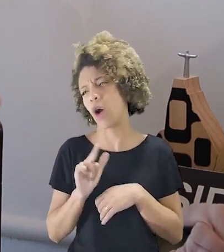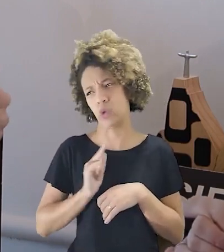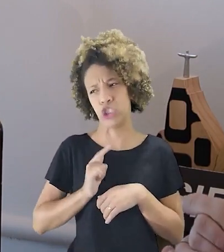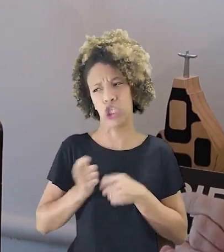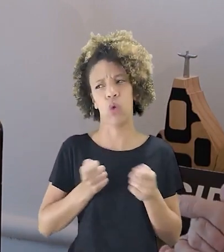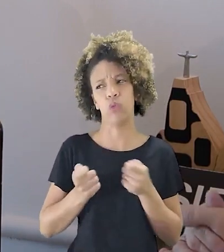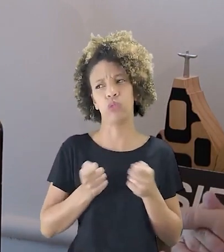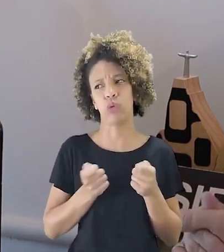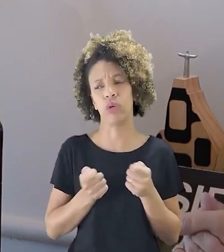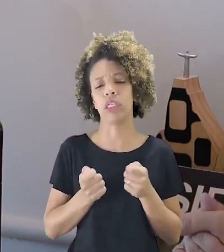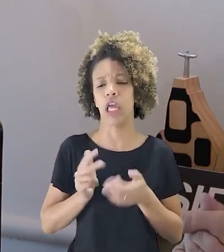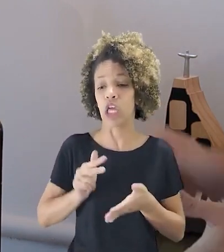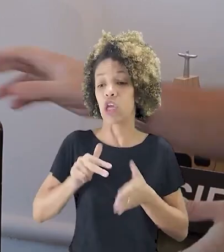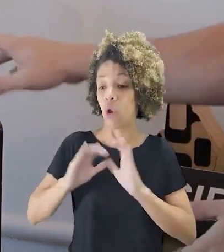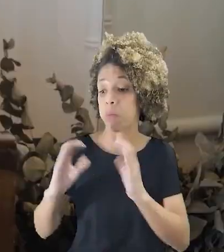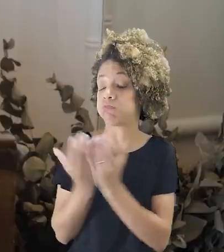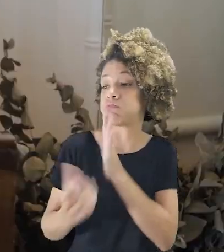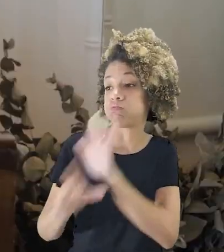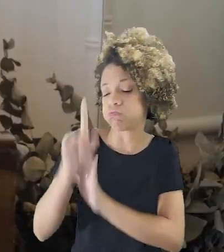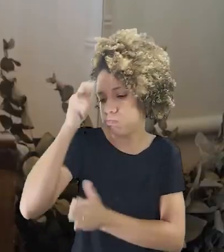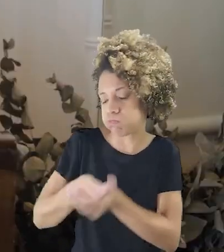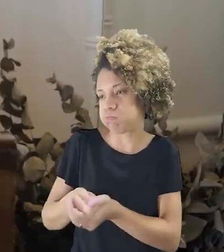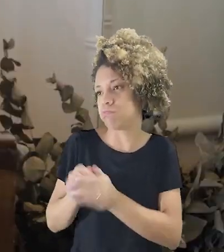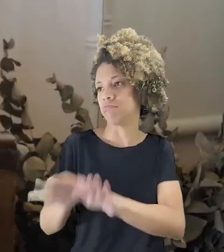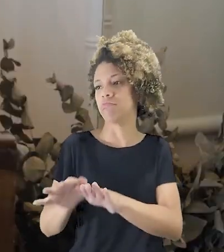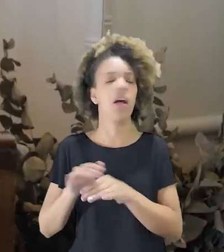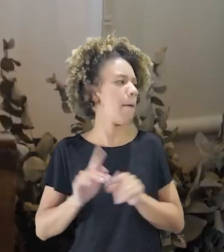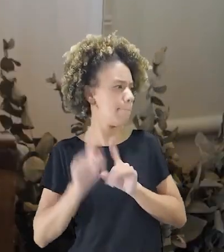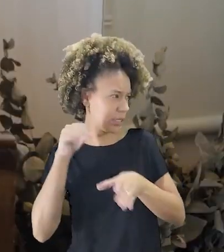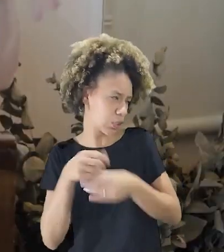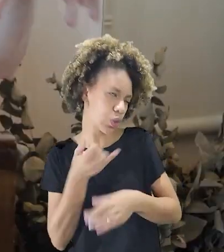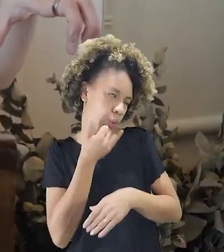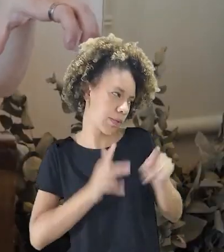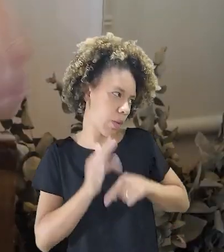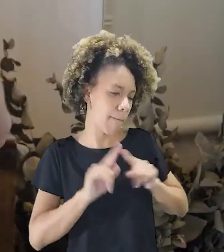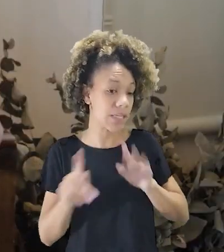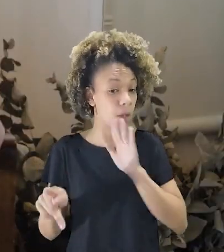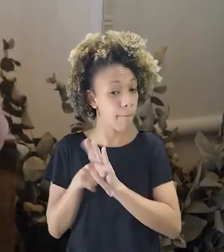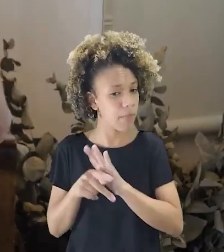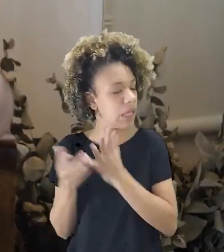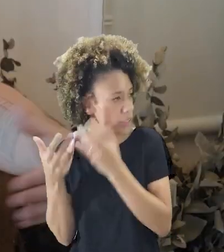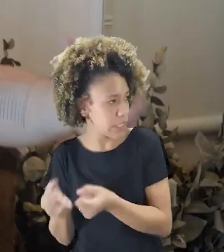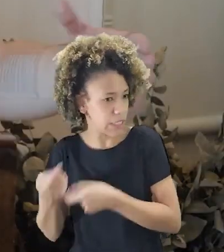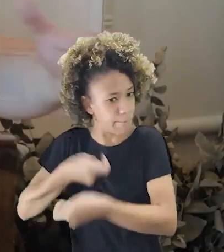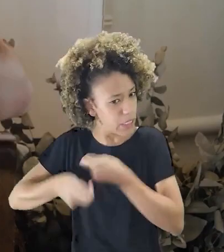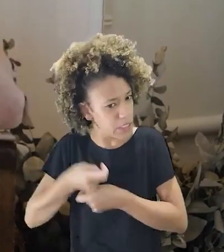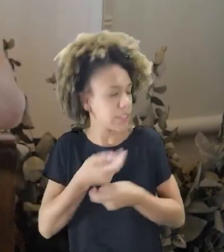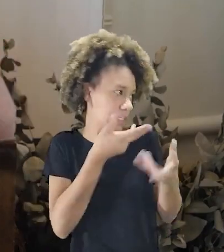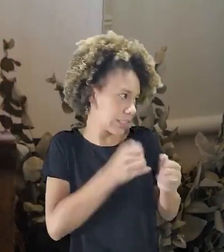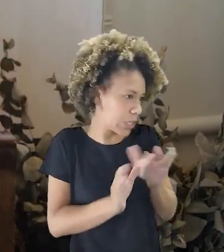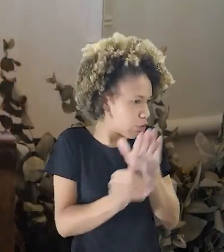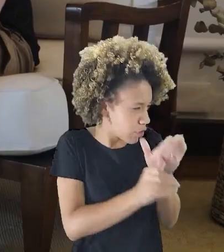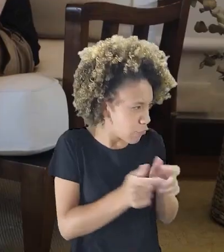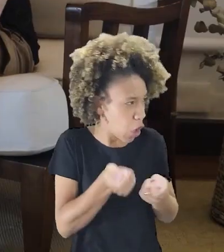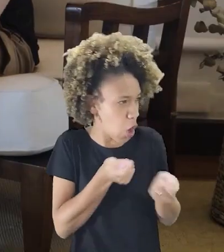personalidade... e colocava a Alerj na posição dela. E dentro da Alerj, desculpa te interromper, tem o cara que é pró-miliciano, pró-traficante, e eles comandam,